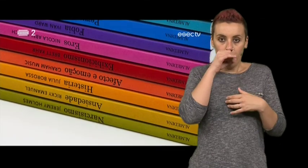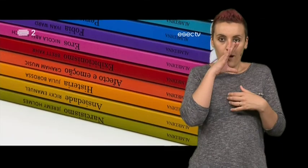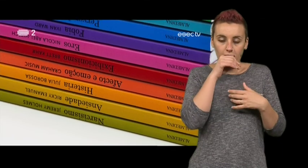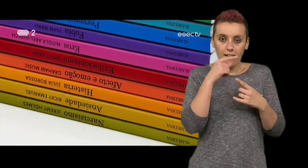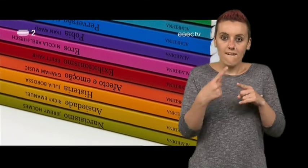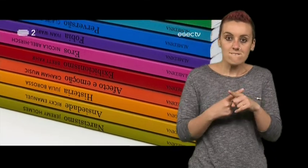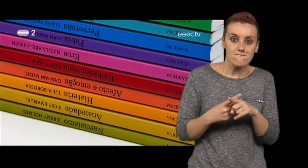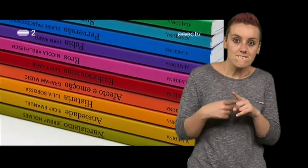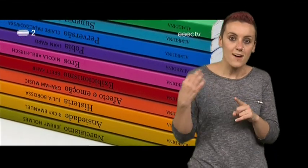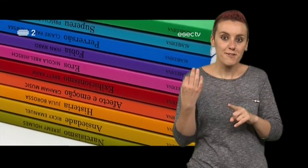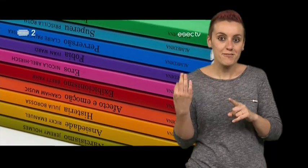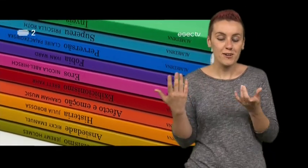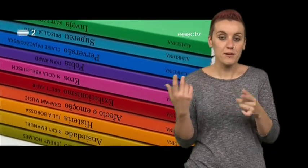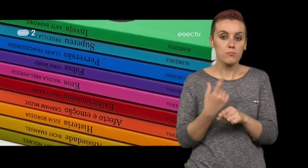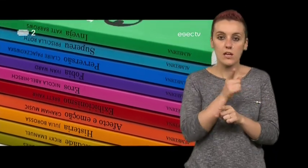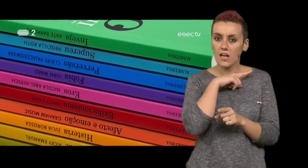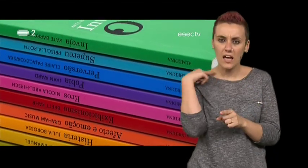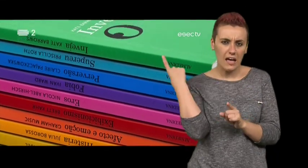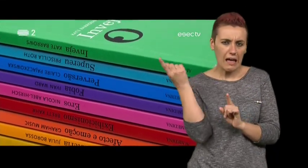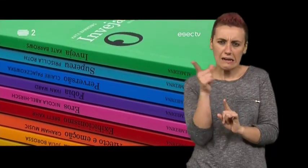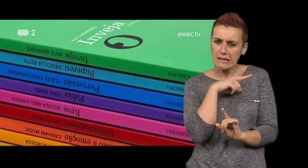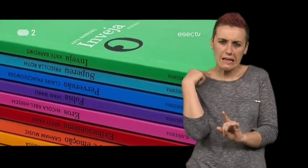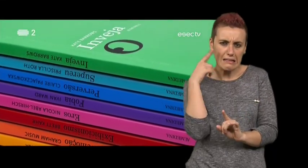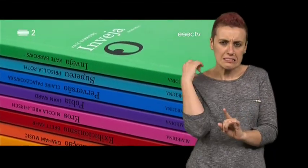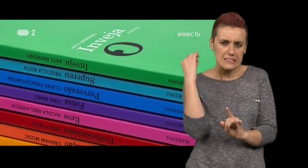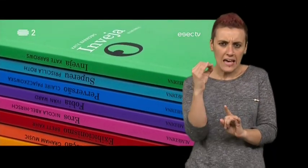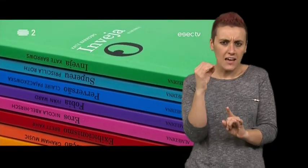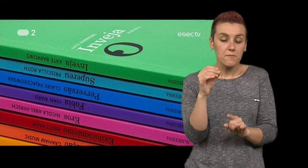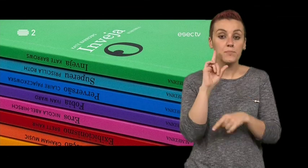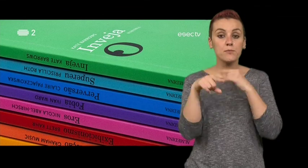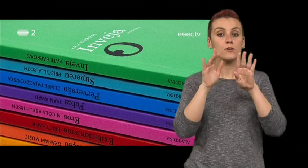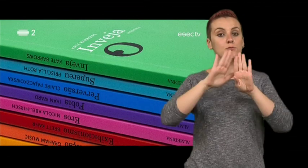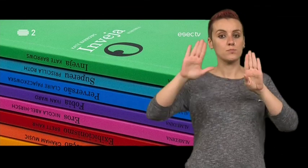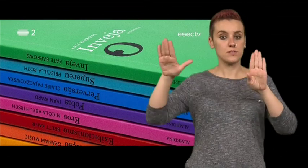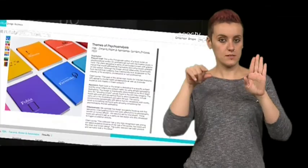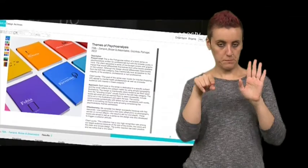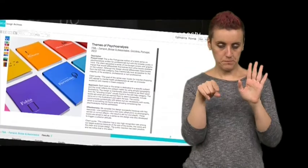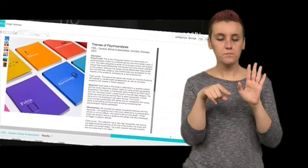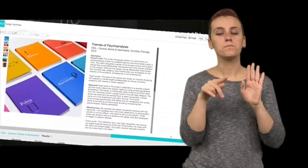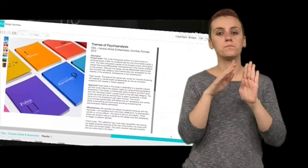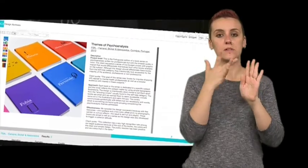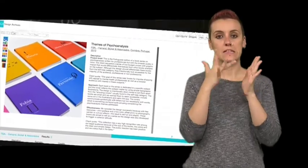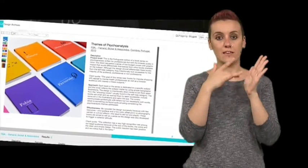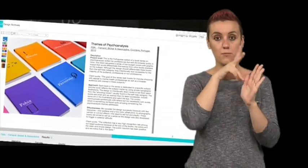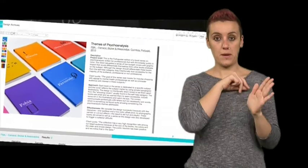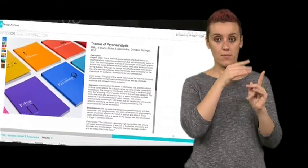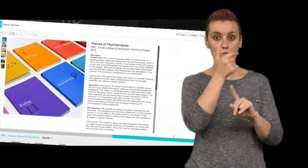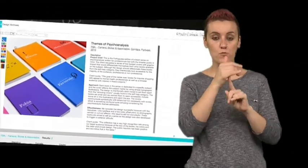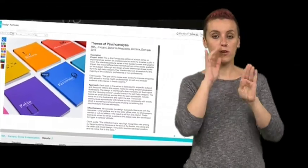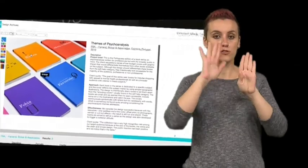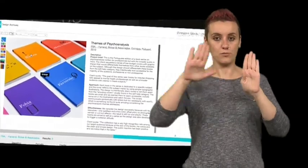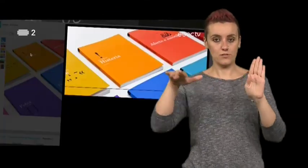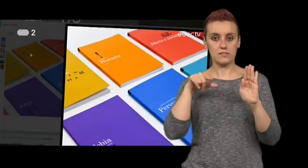ficou muito surpreendida, ficou entusiasmadíssima com aquilo que raramente ou quase nunca acontece. Depois eles fazem uma exposição, não é, com os livros